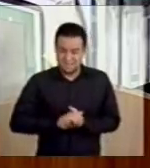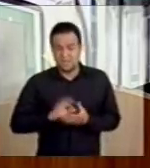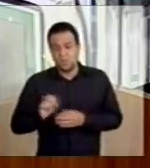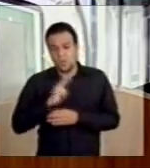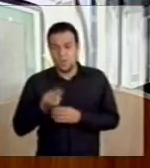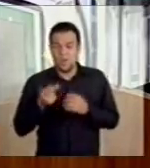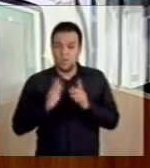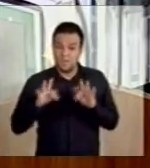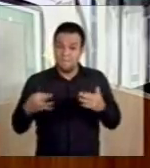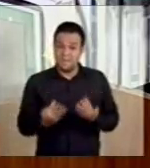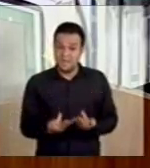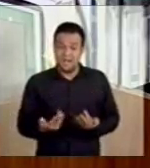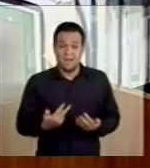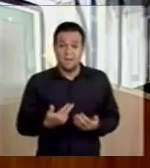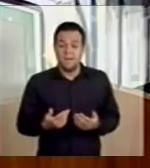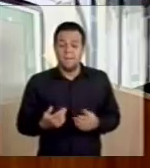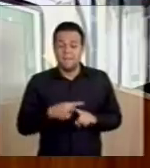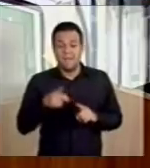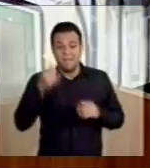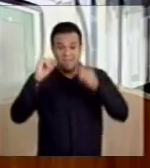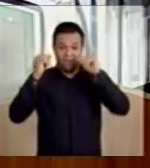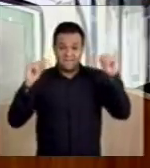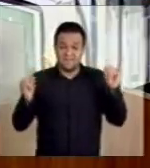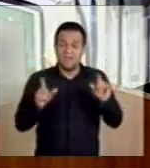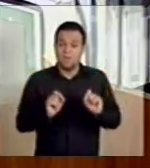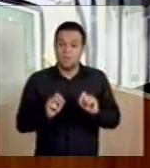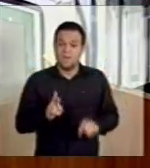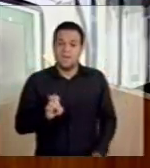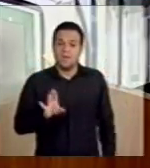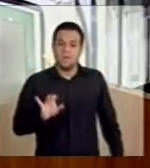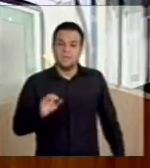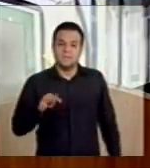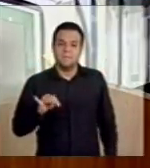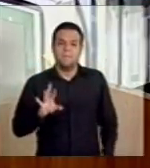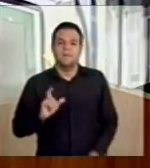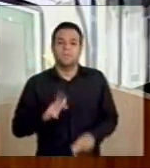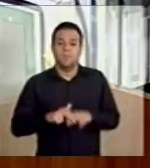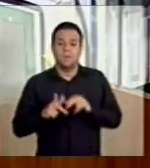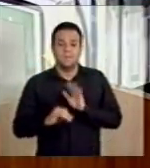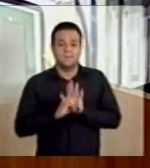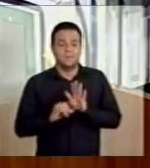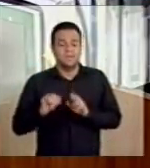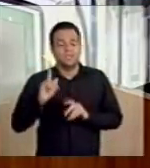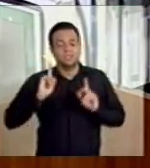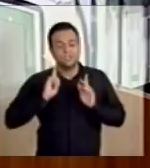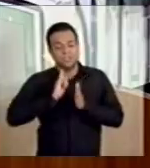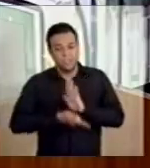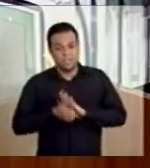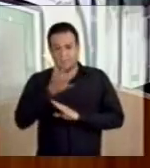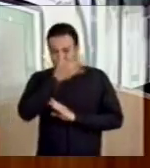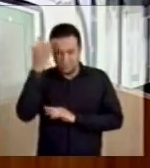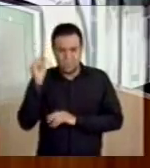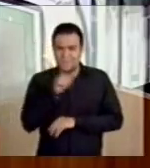pode ser invocado para evitar o reconhecimento legal da identidade de gênero de uma pessoa. Nenhuma pessoa deve